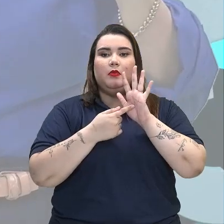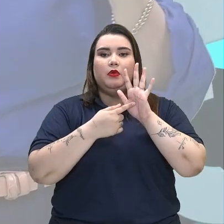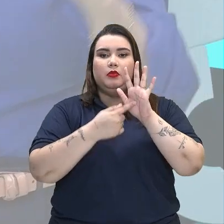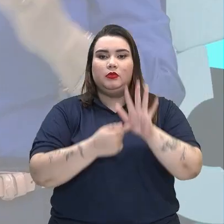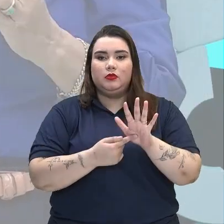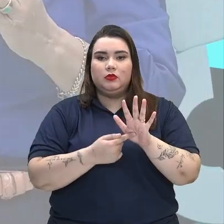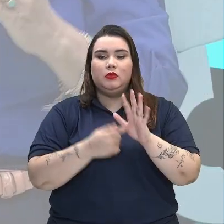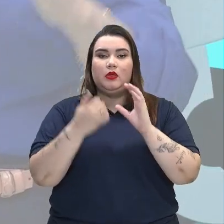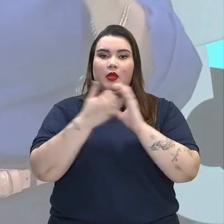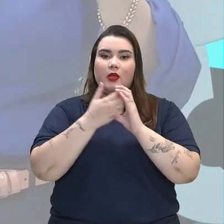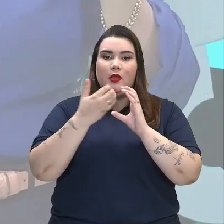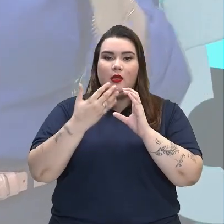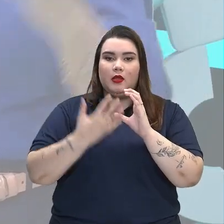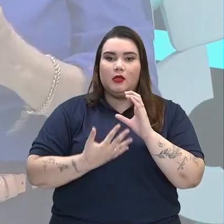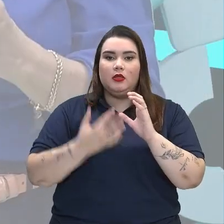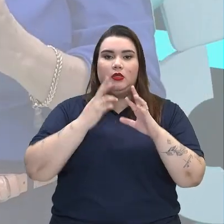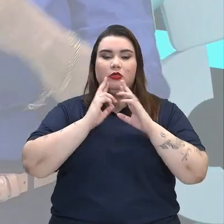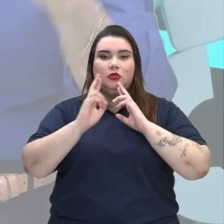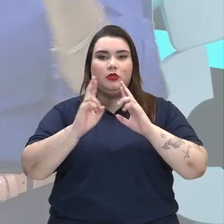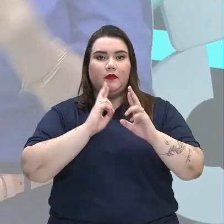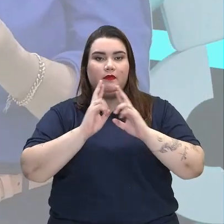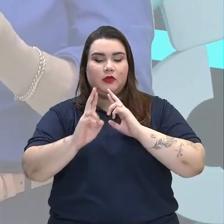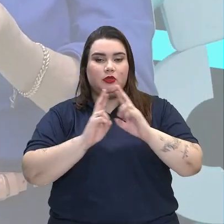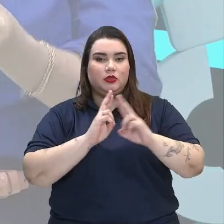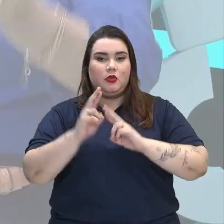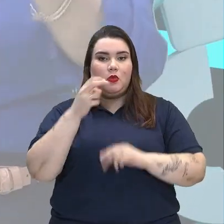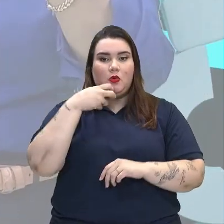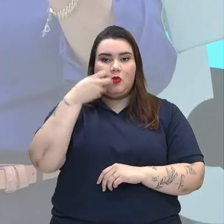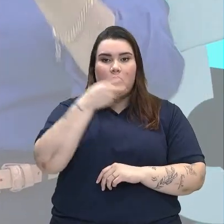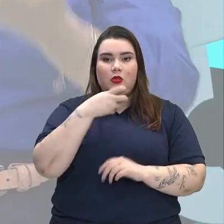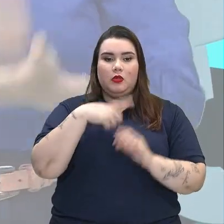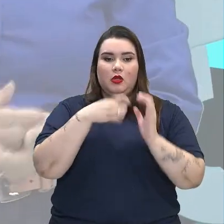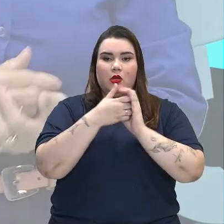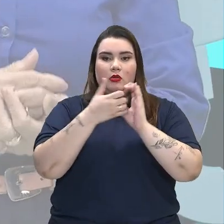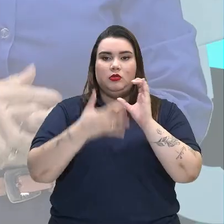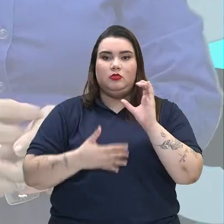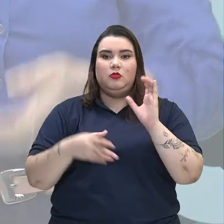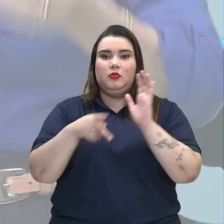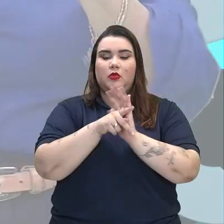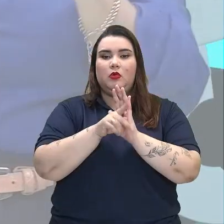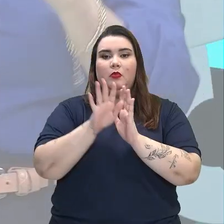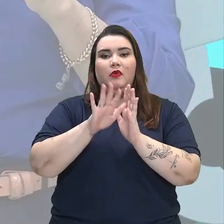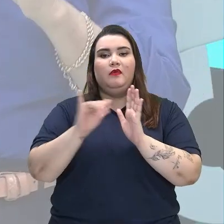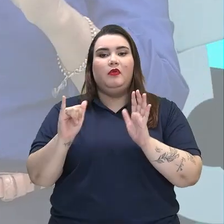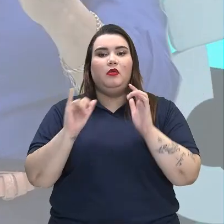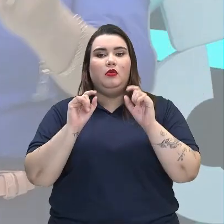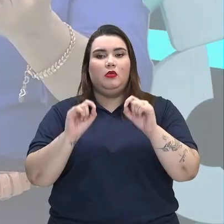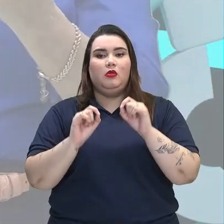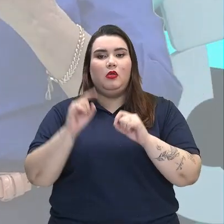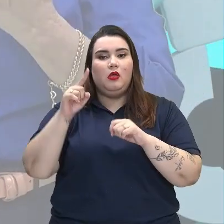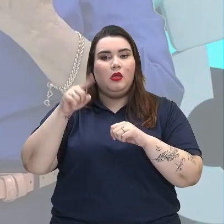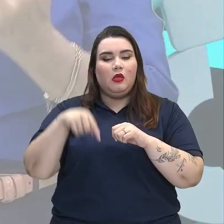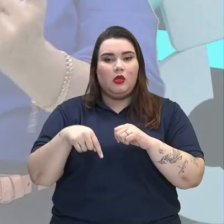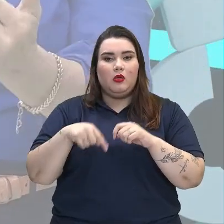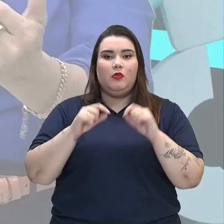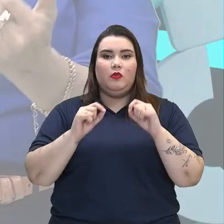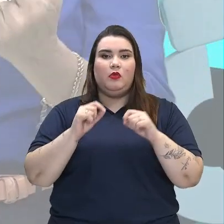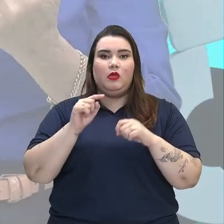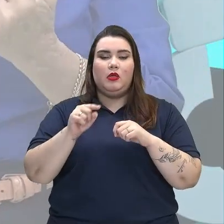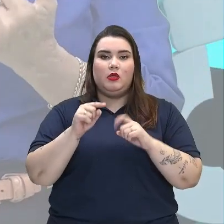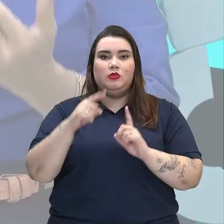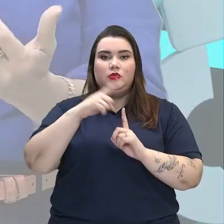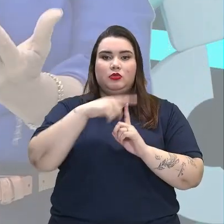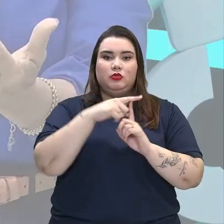né, características próprias, peculiares, que vão torná-la um gênero imperativo,